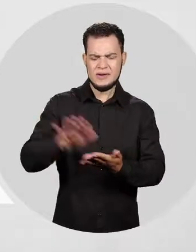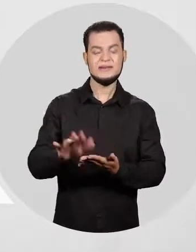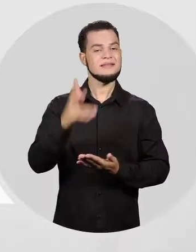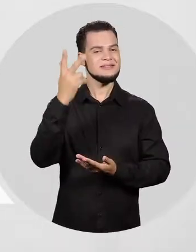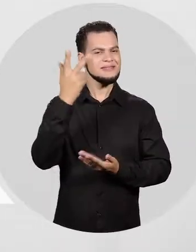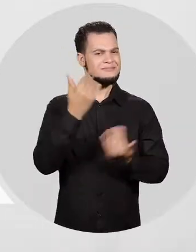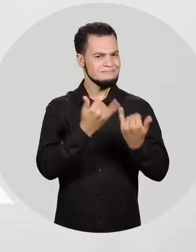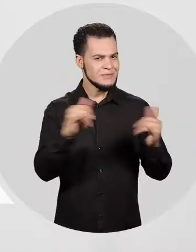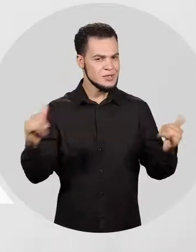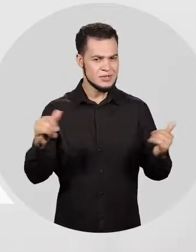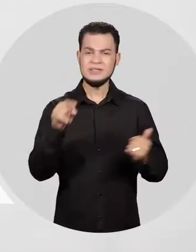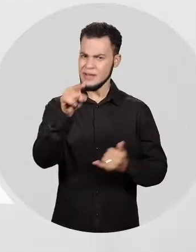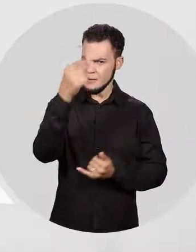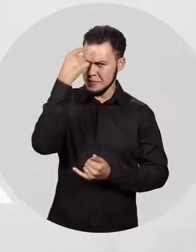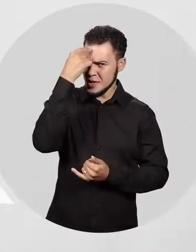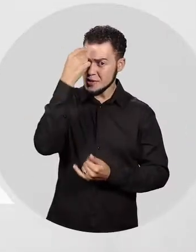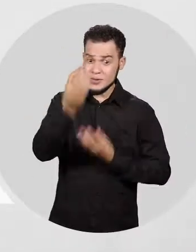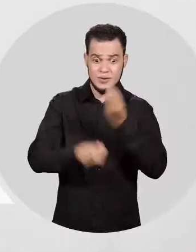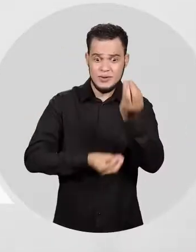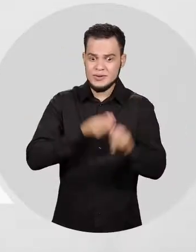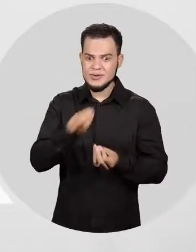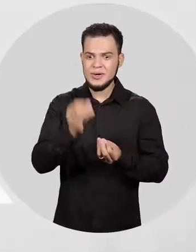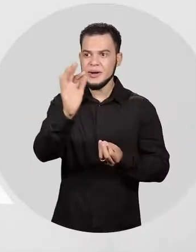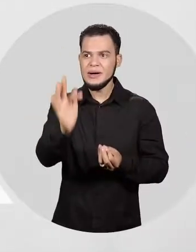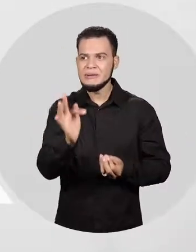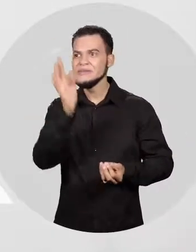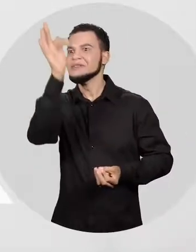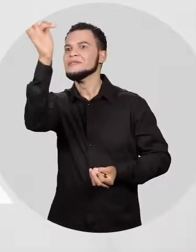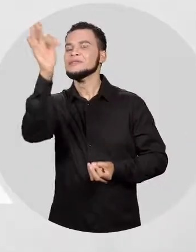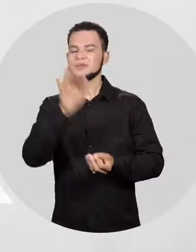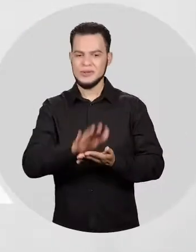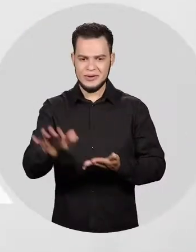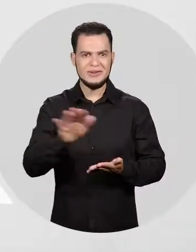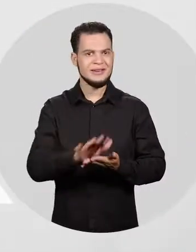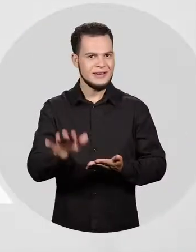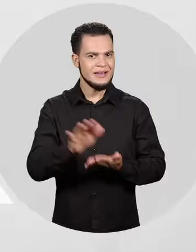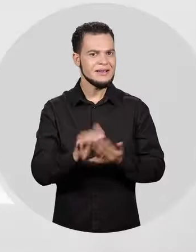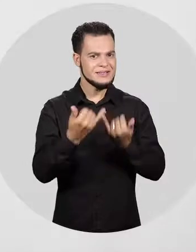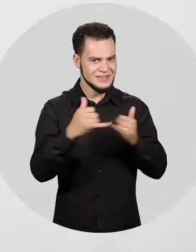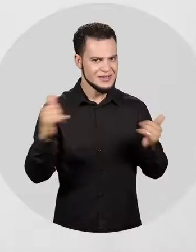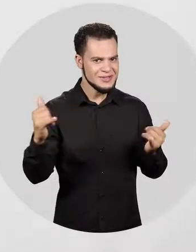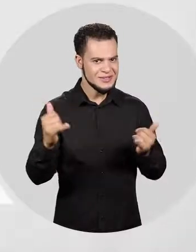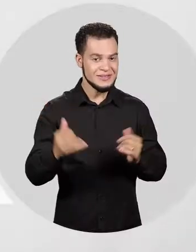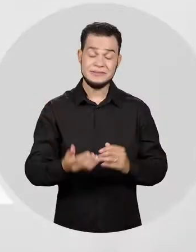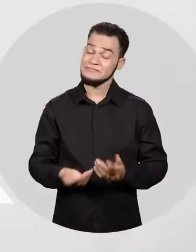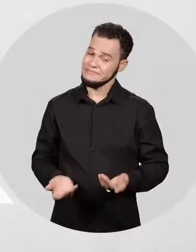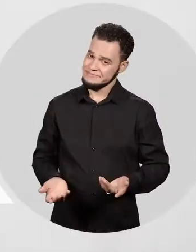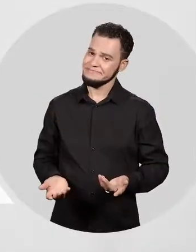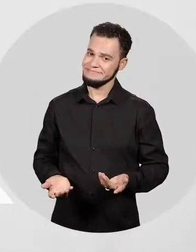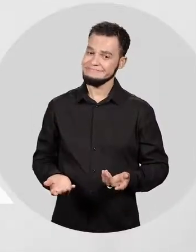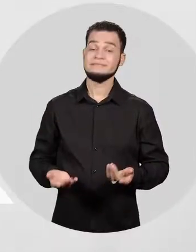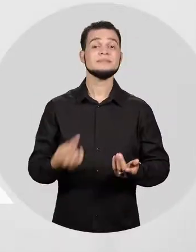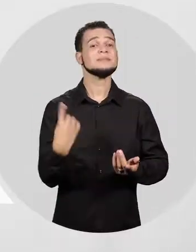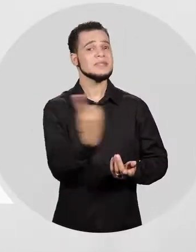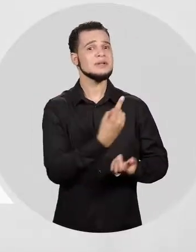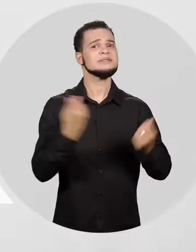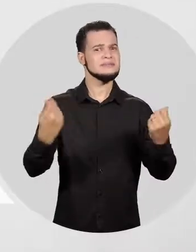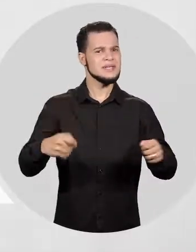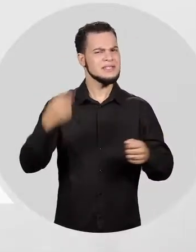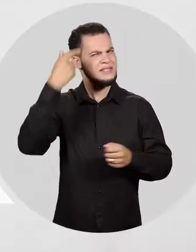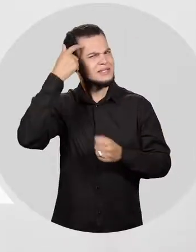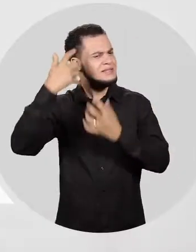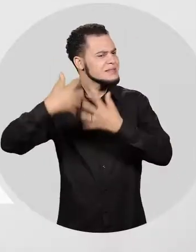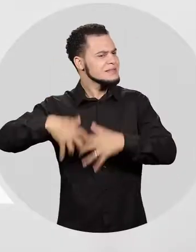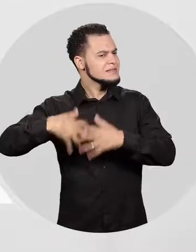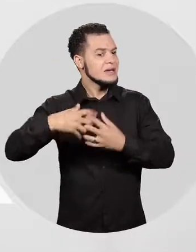Você já pensou como será a disponibilidade de recursos naturais e energia elétrica no futuro? Pois é, precisamos nos mobilizar